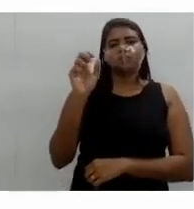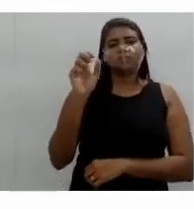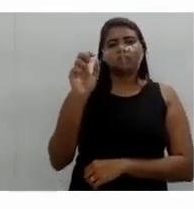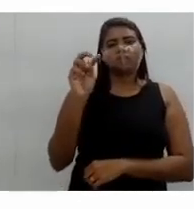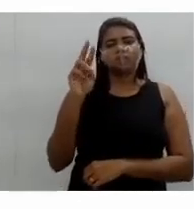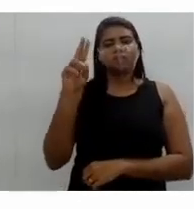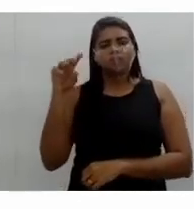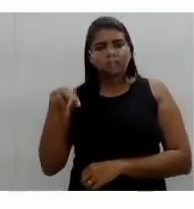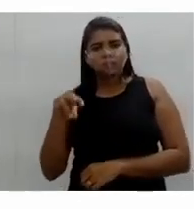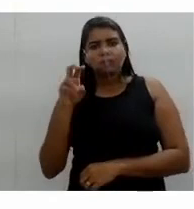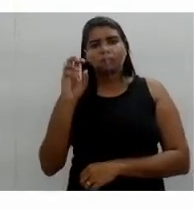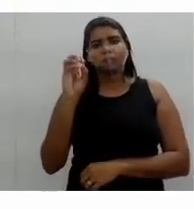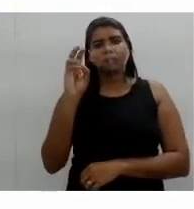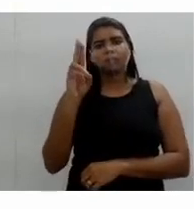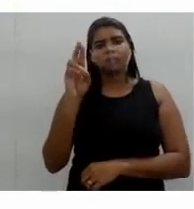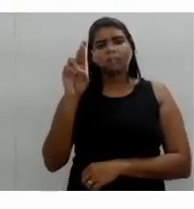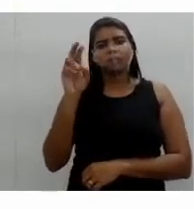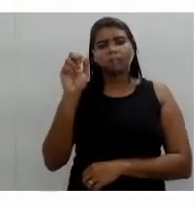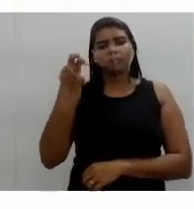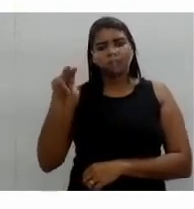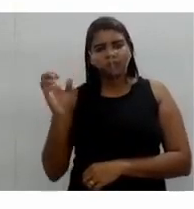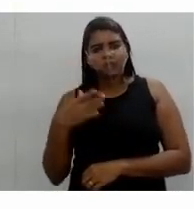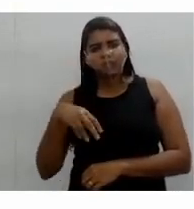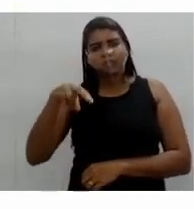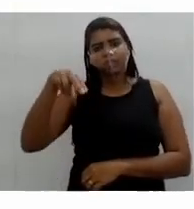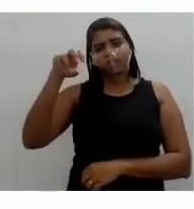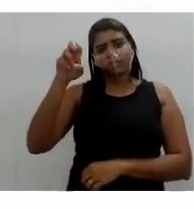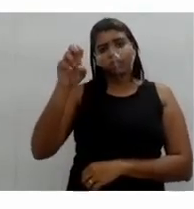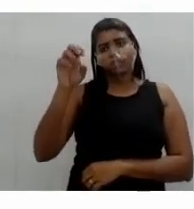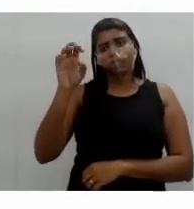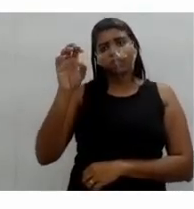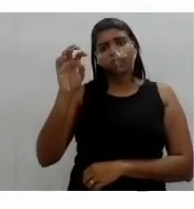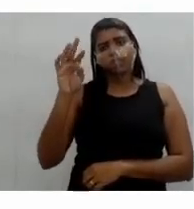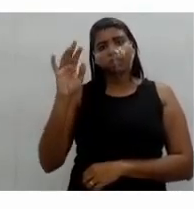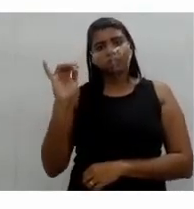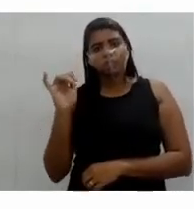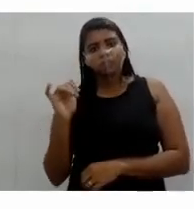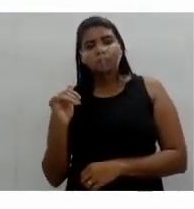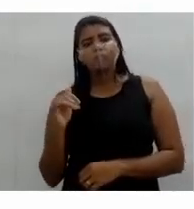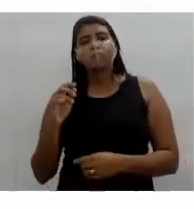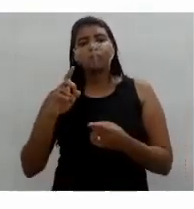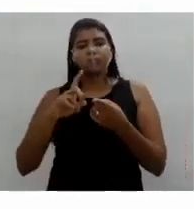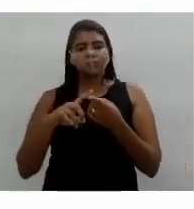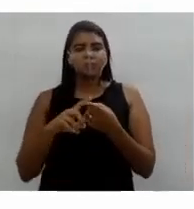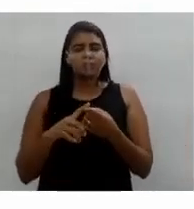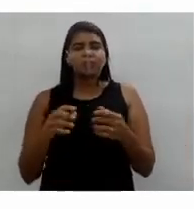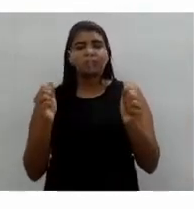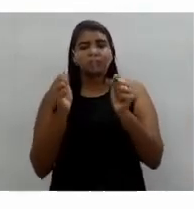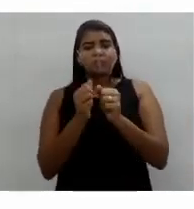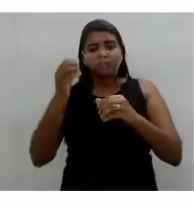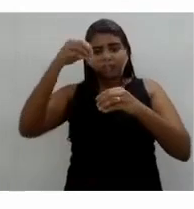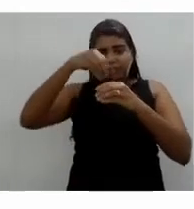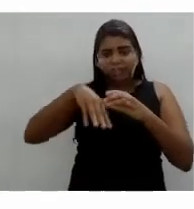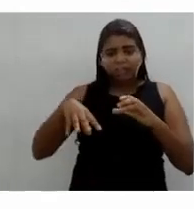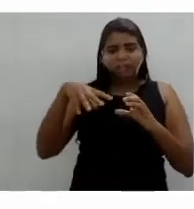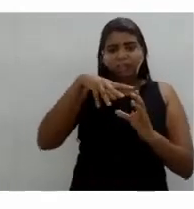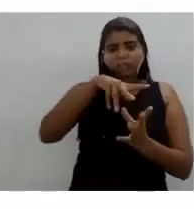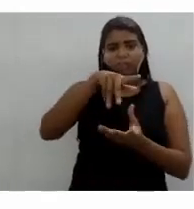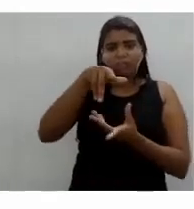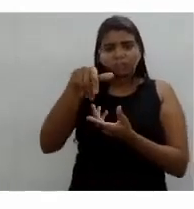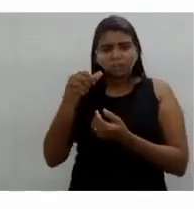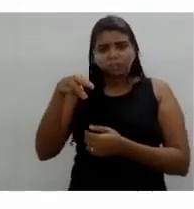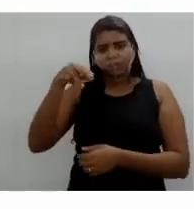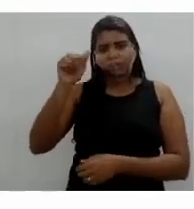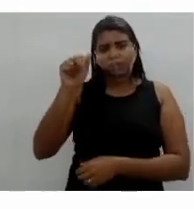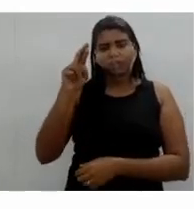vai ser principalmente constituído por hidrogênio e hélio. Então, dentro dos planetas, né,